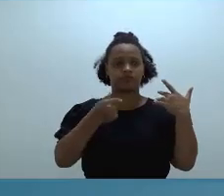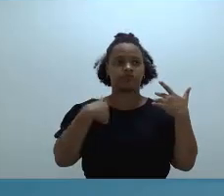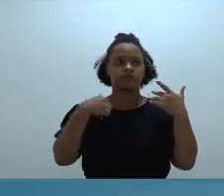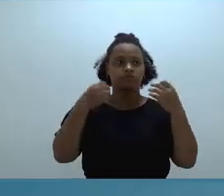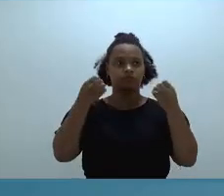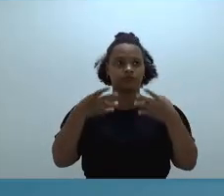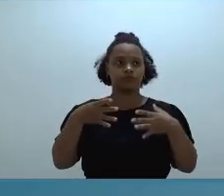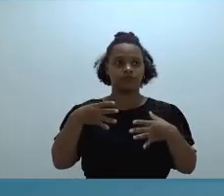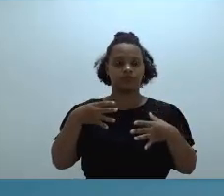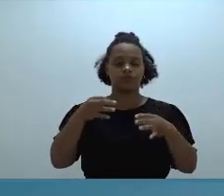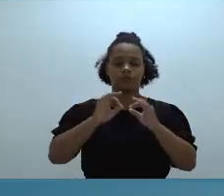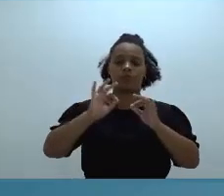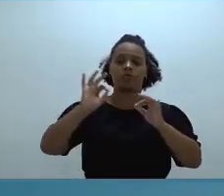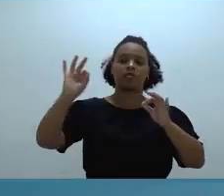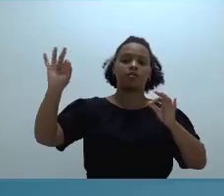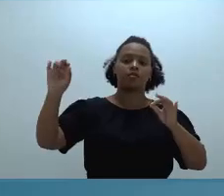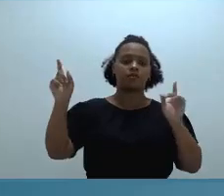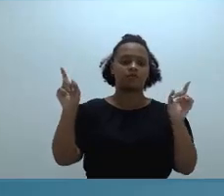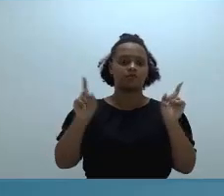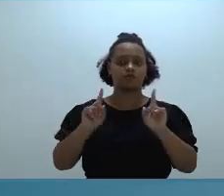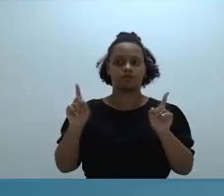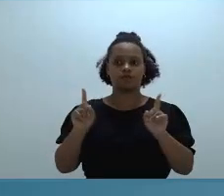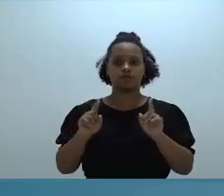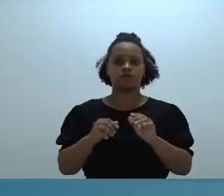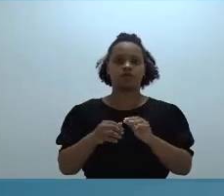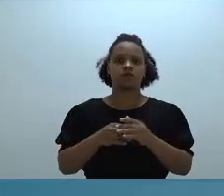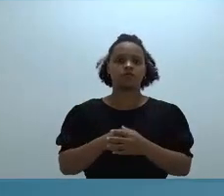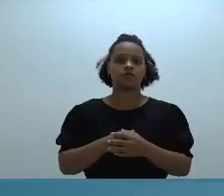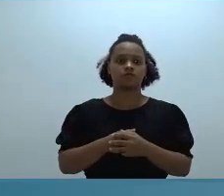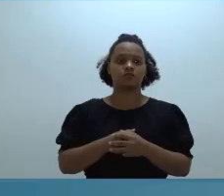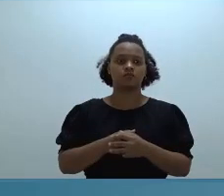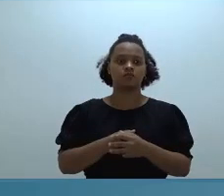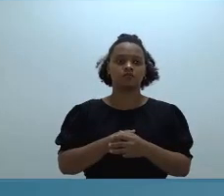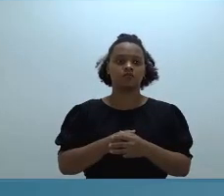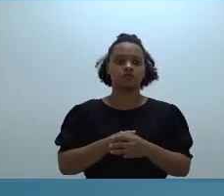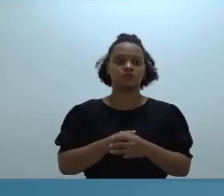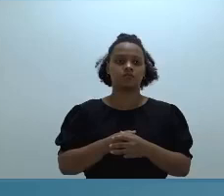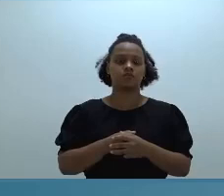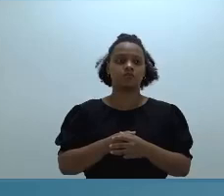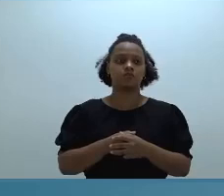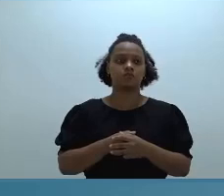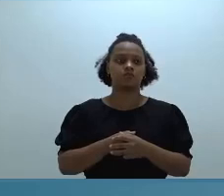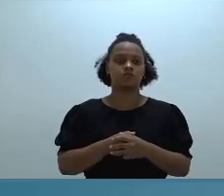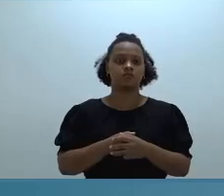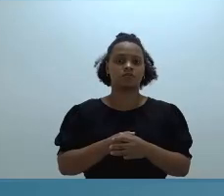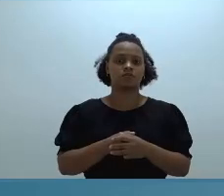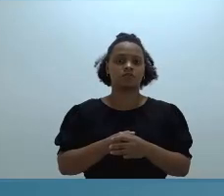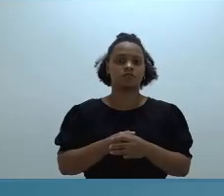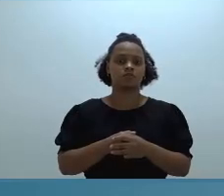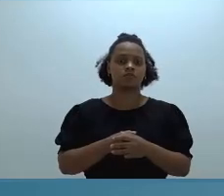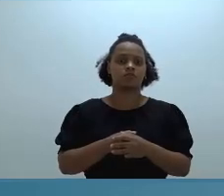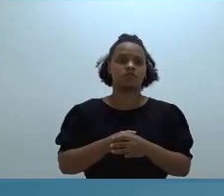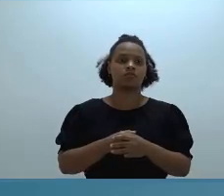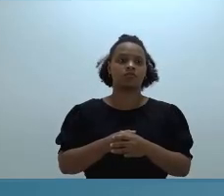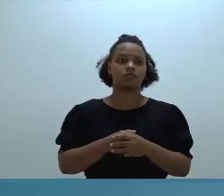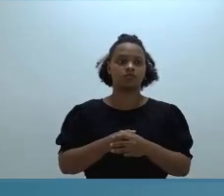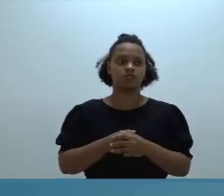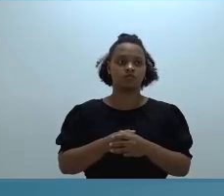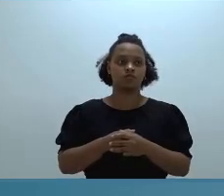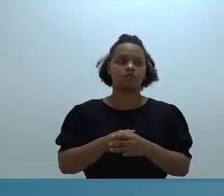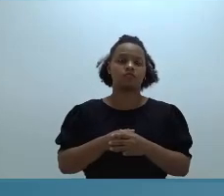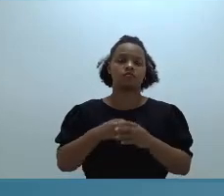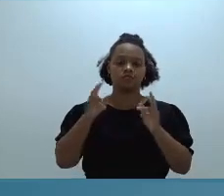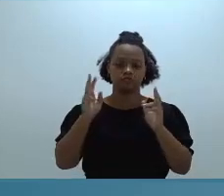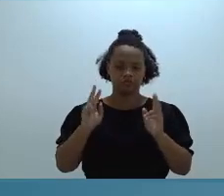que você me estender, tem necessidade de fazer estender que foi bem discutido já o voto. Eu também caminho,